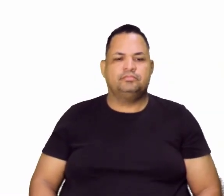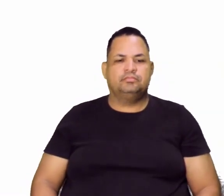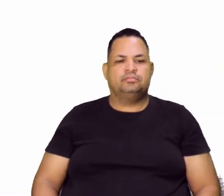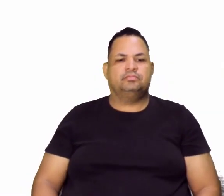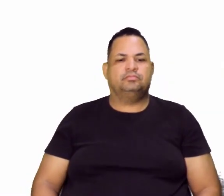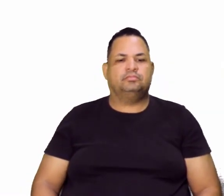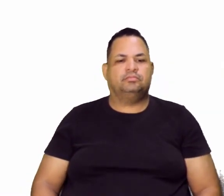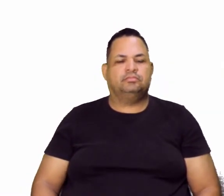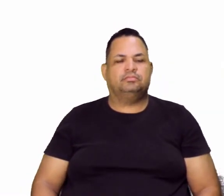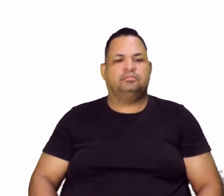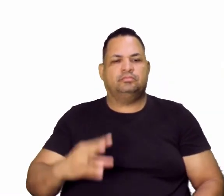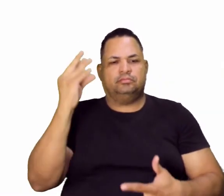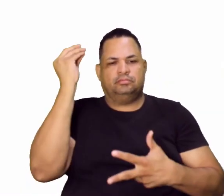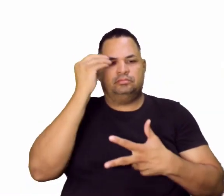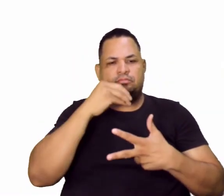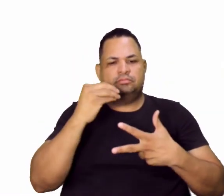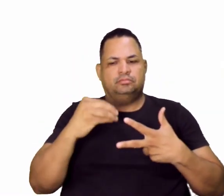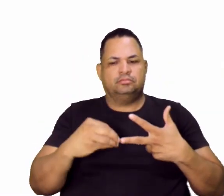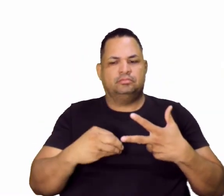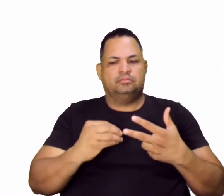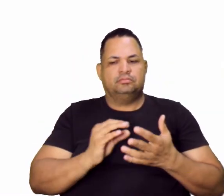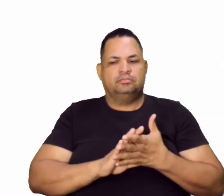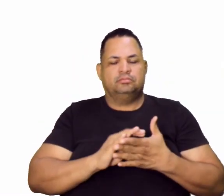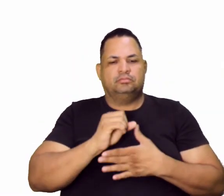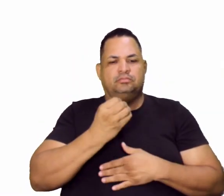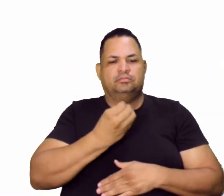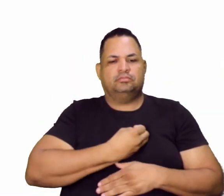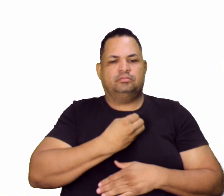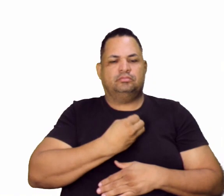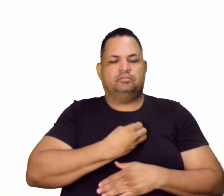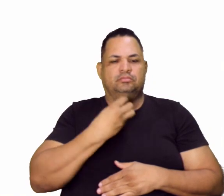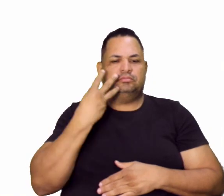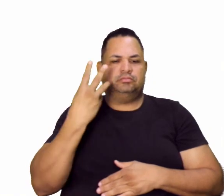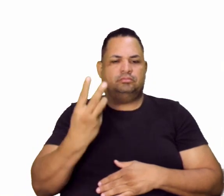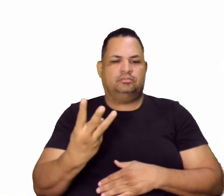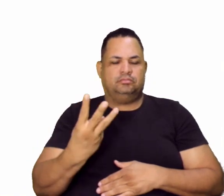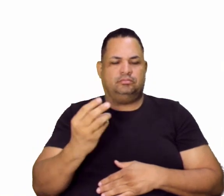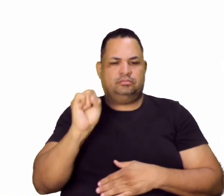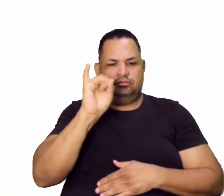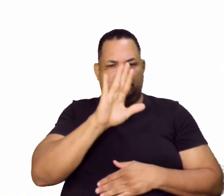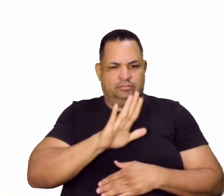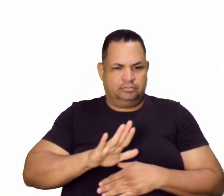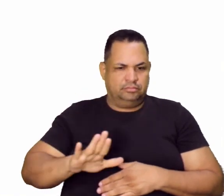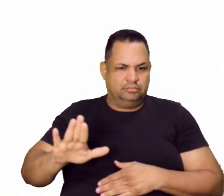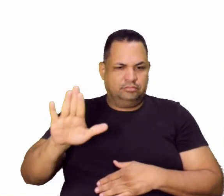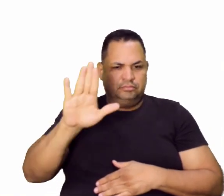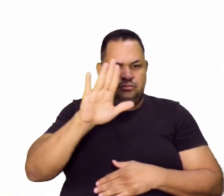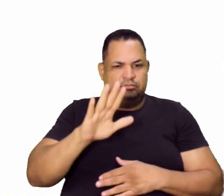do Enem, questão 3. Temos aqui uma imagem,